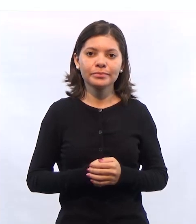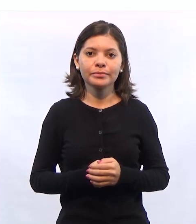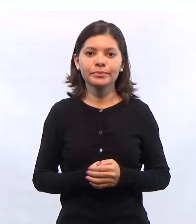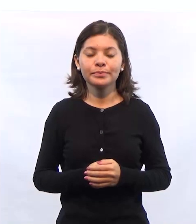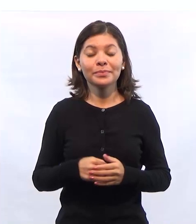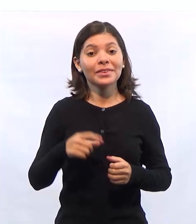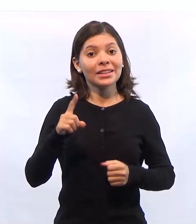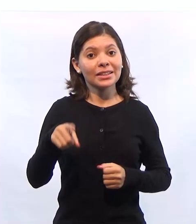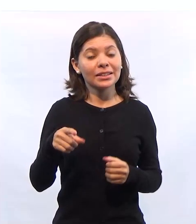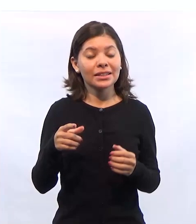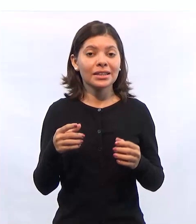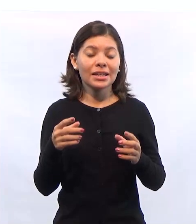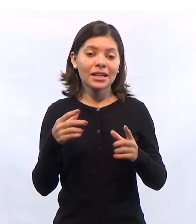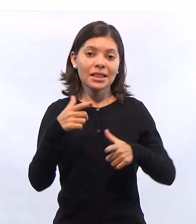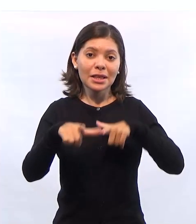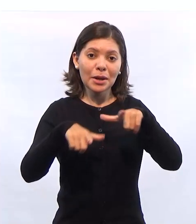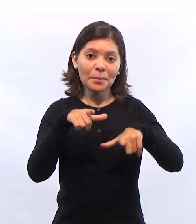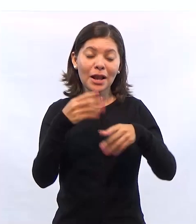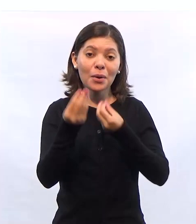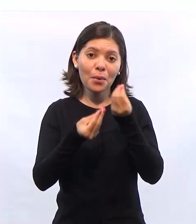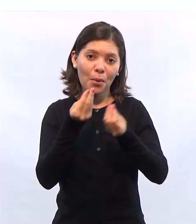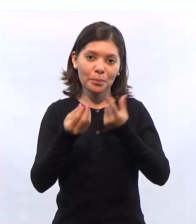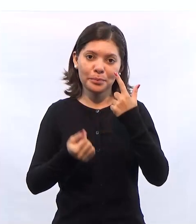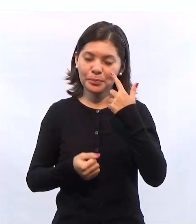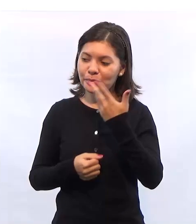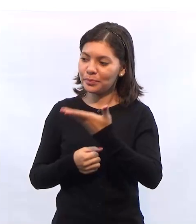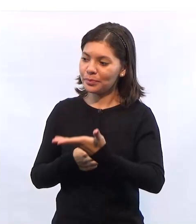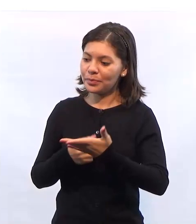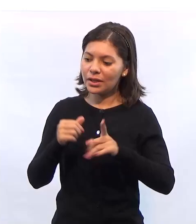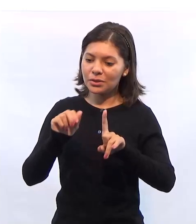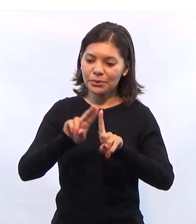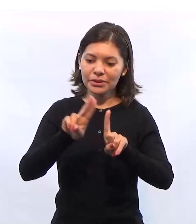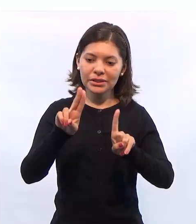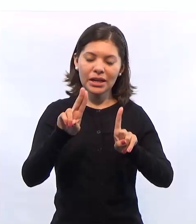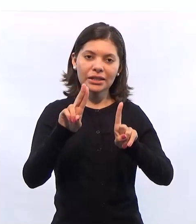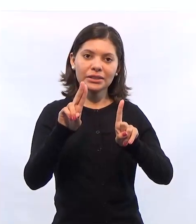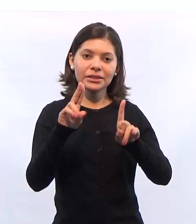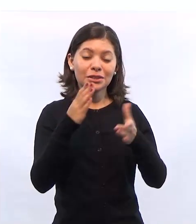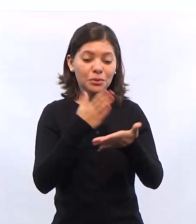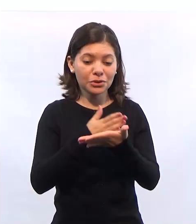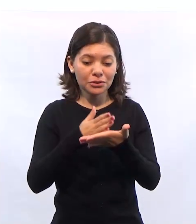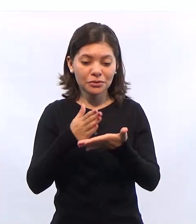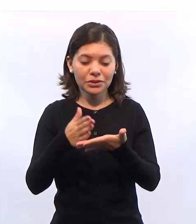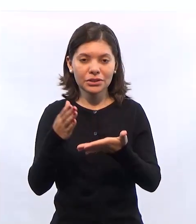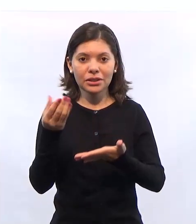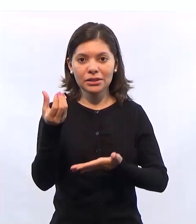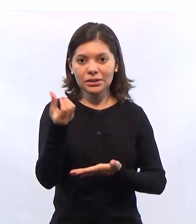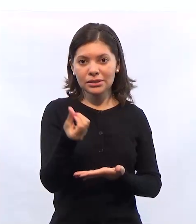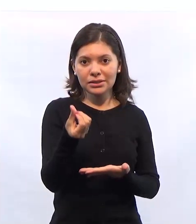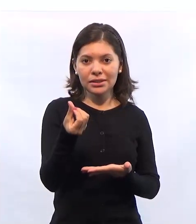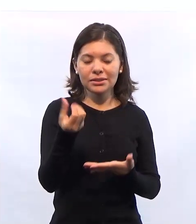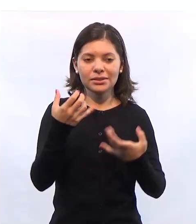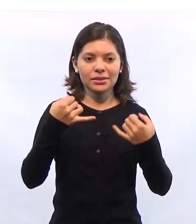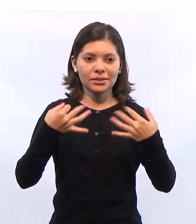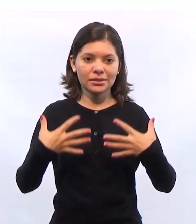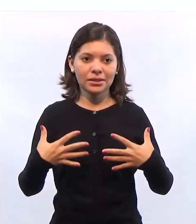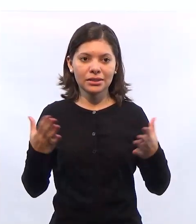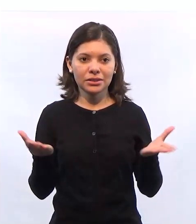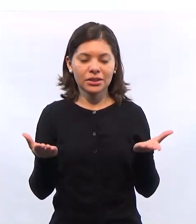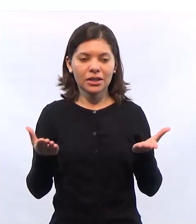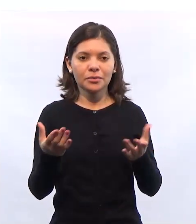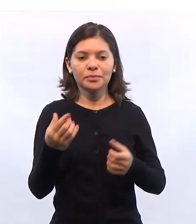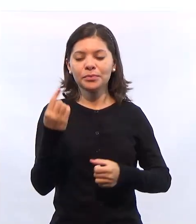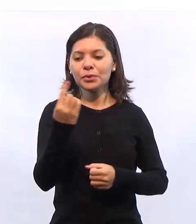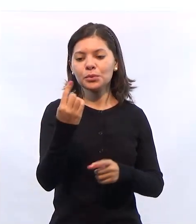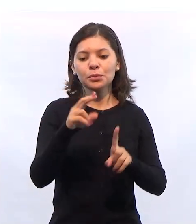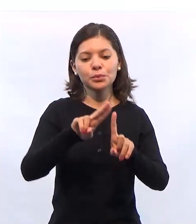organizações e nós vamos trabalhar da seguinte forma as unidades temáticas elas estão divididas aí em seis como eu falei para você